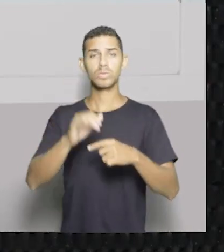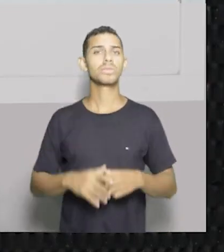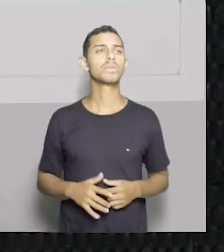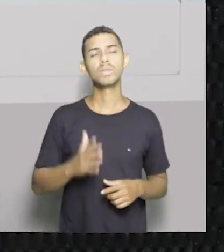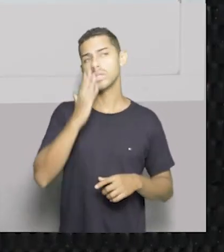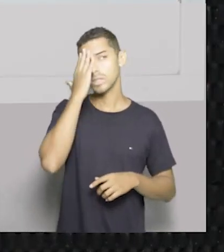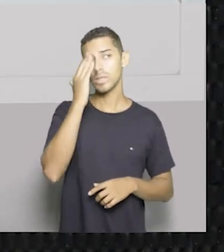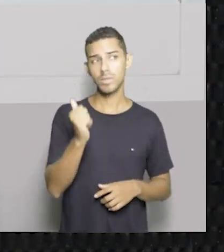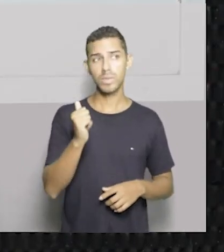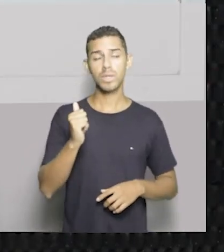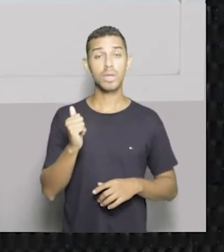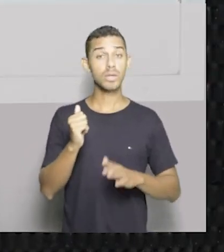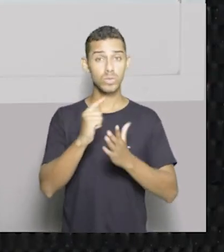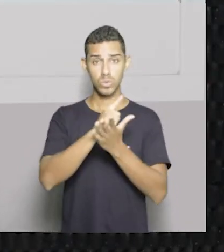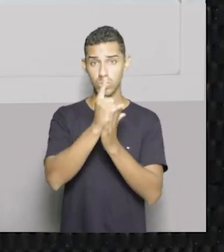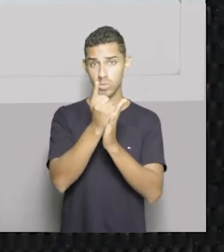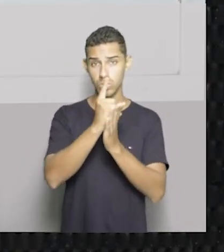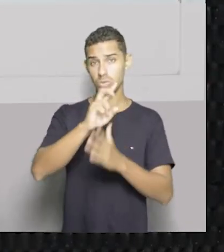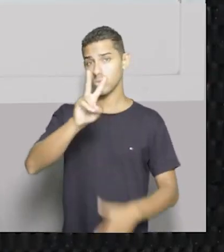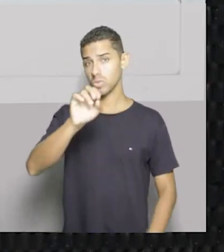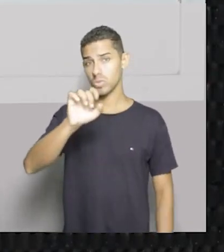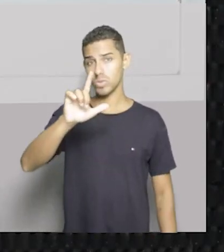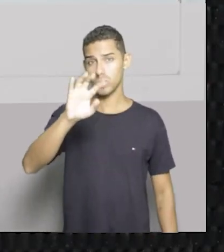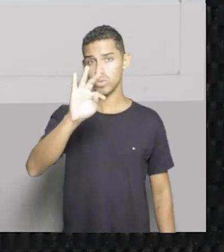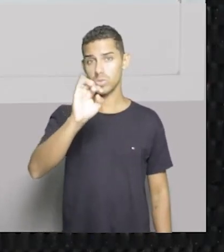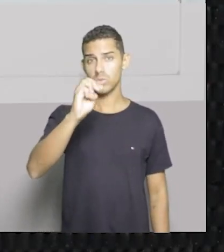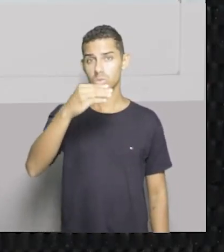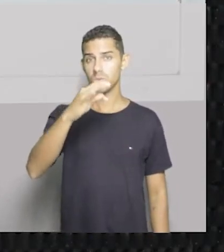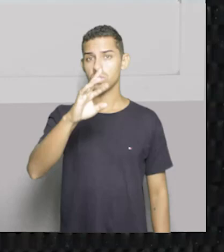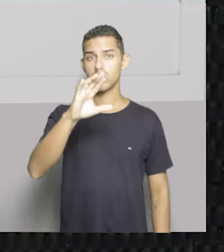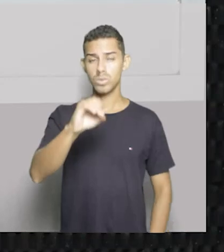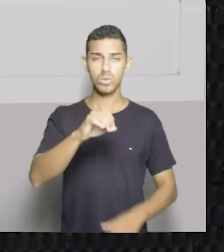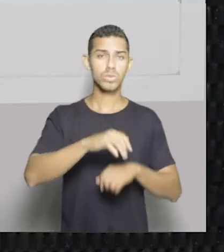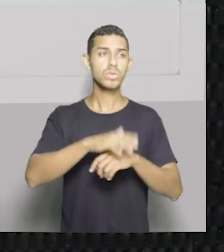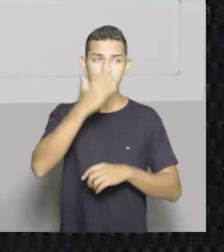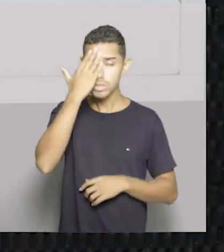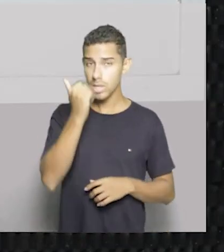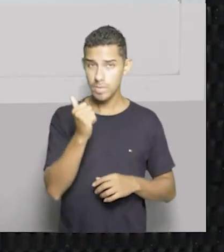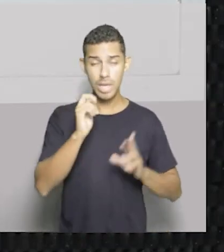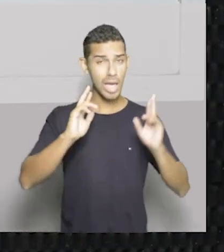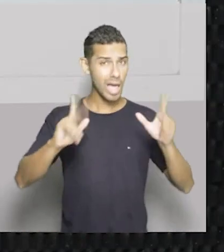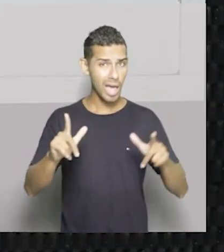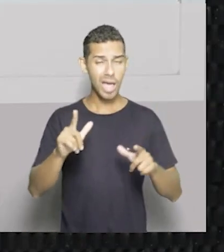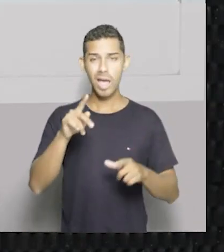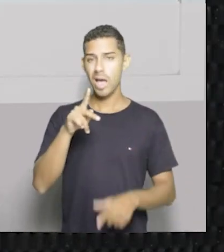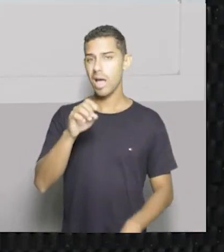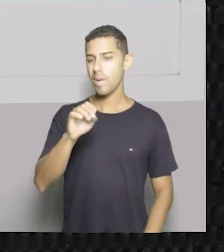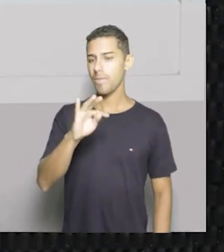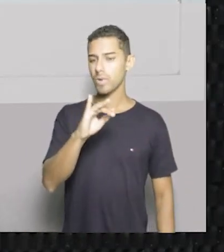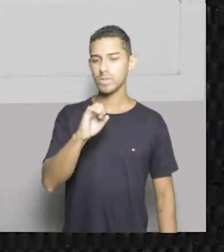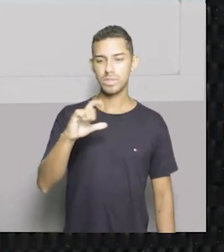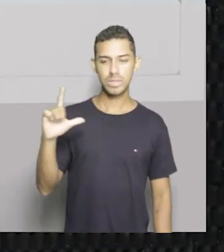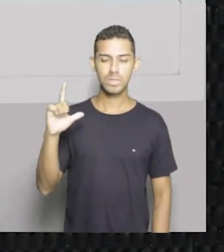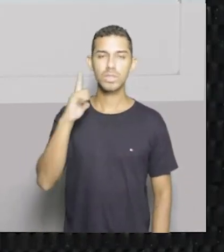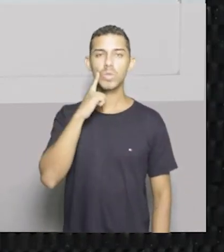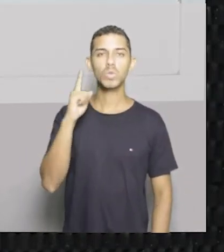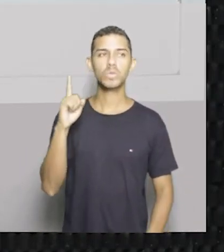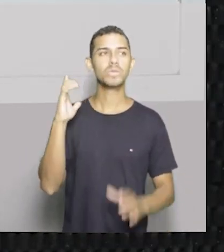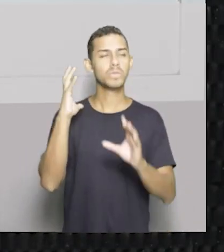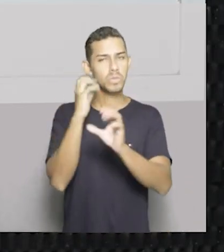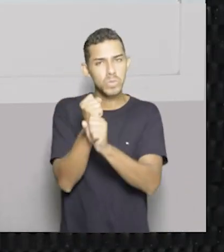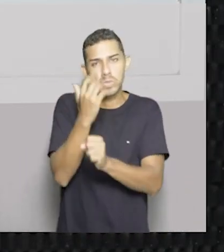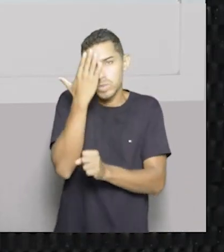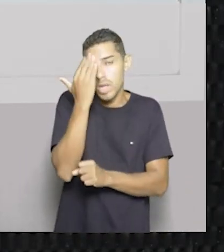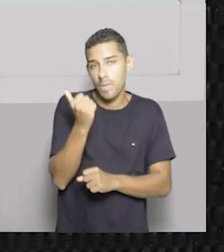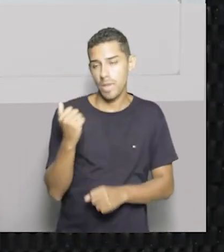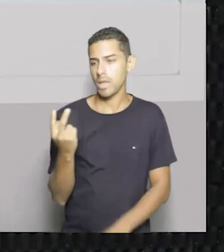a leitura do voltímetro, ou seja, para eu saber a diferença de potencial nos terminais do resistor, eu preciso